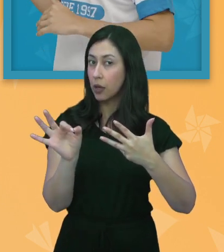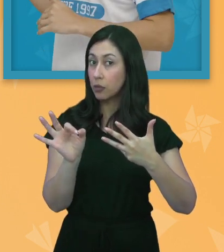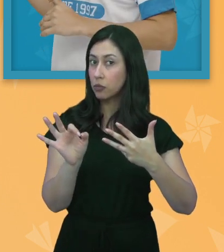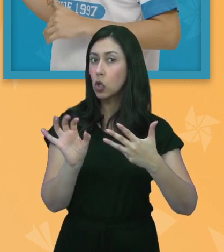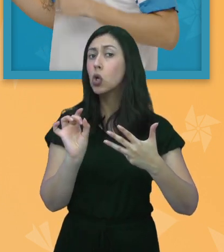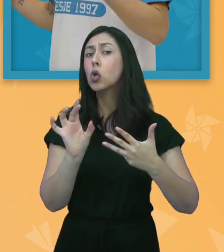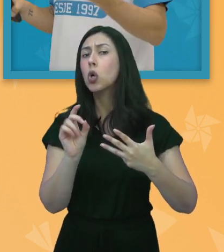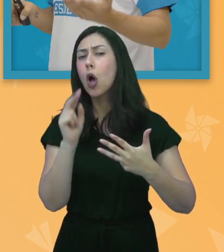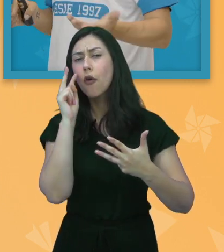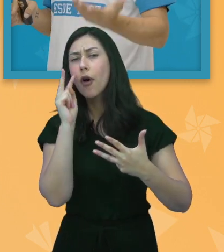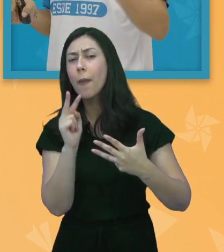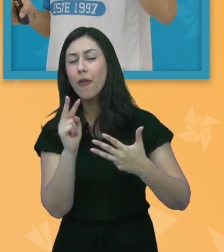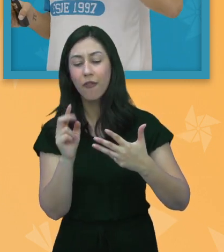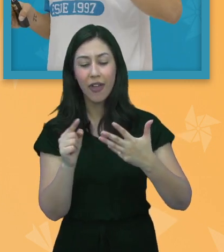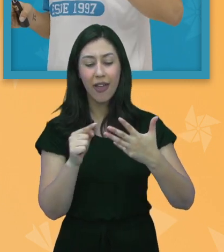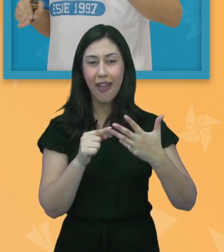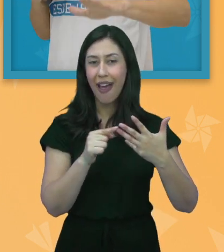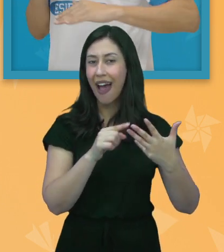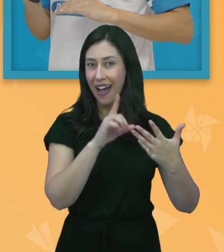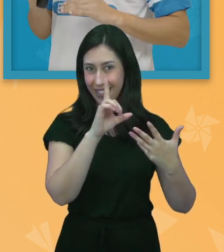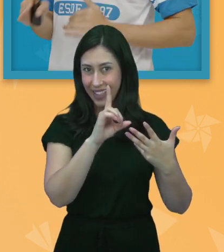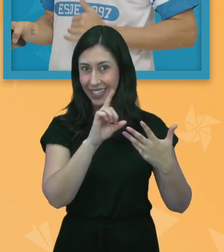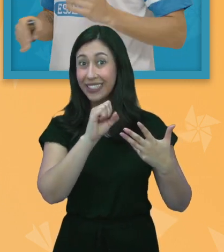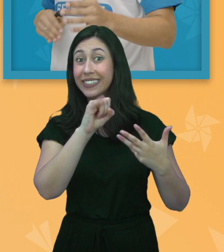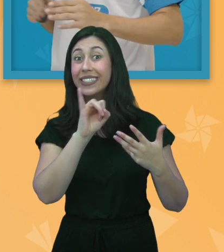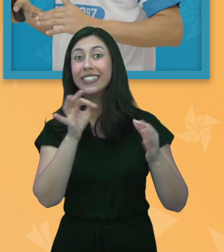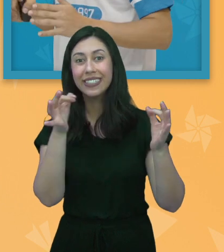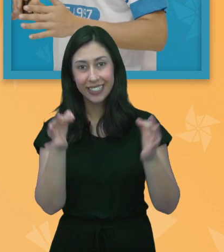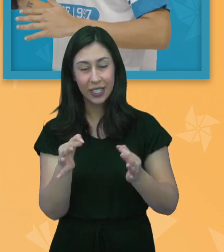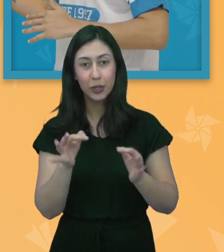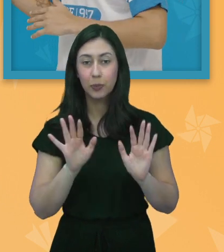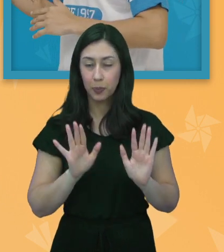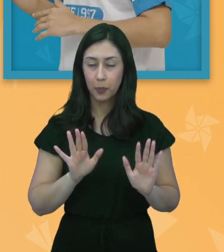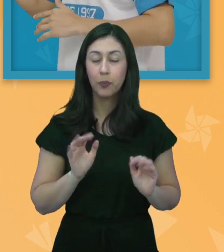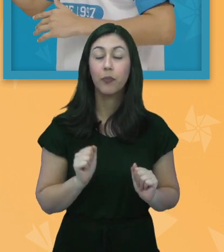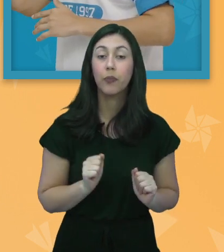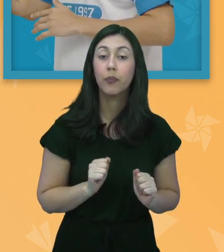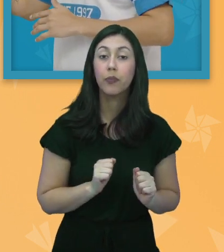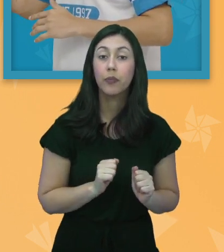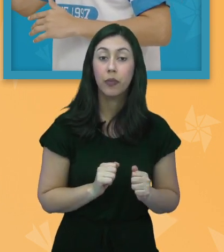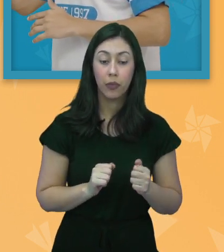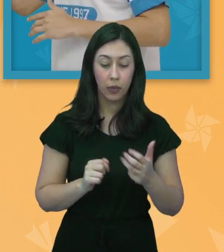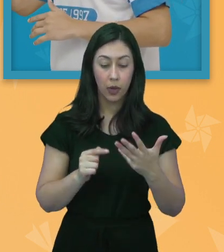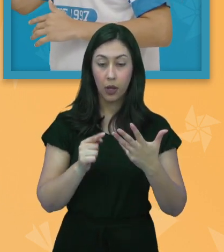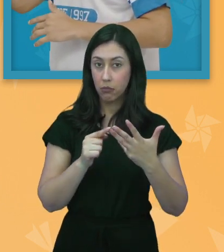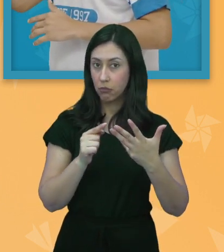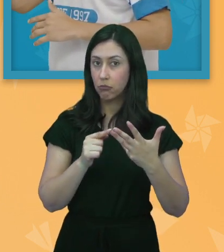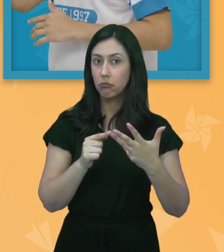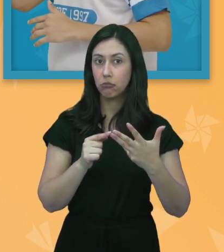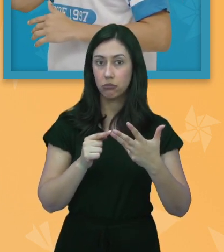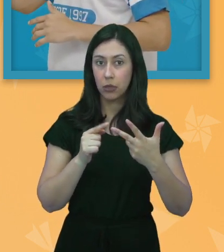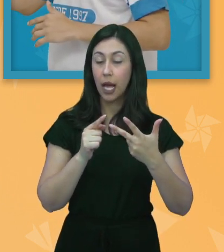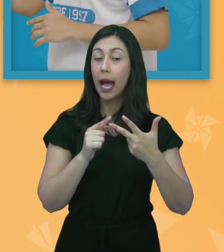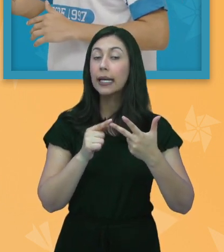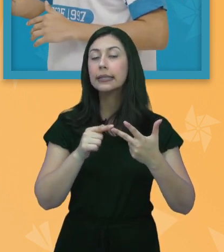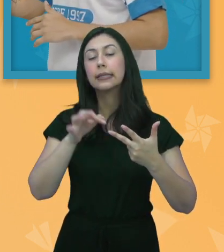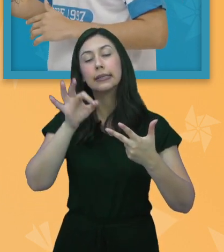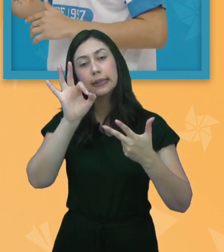heterogêneos. Vamos então ler só a alternativa D, só para confirmar então se vai ser a C ou não. No caso então na C,